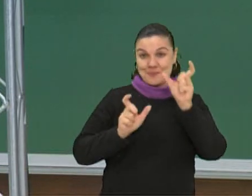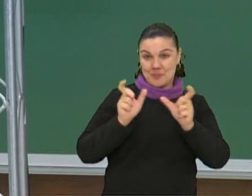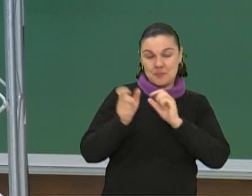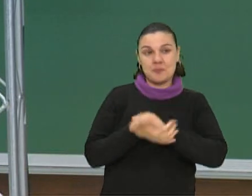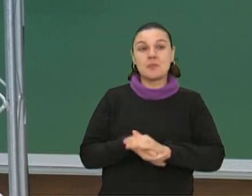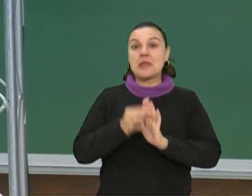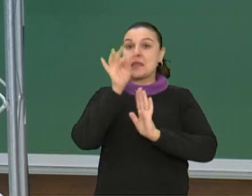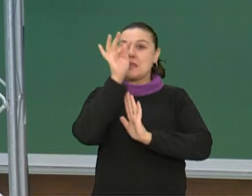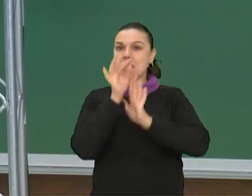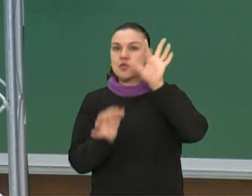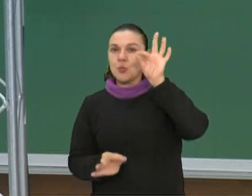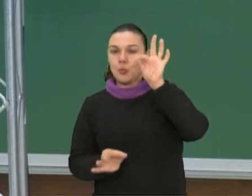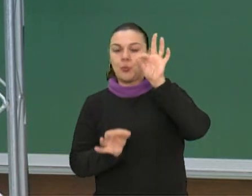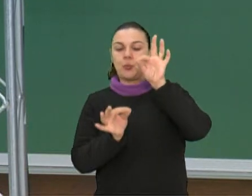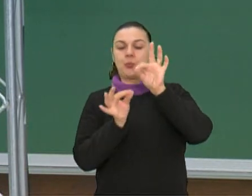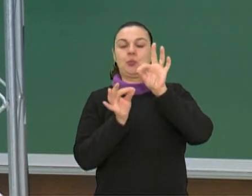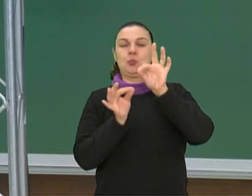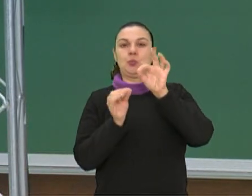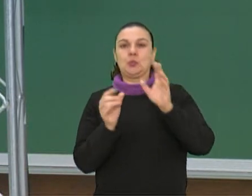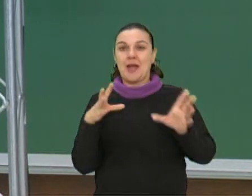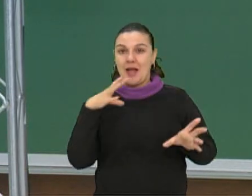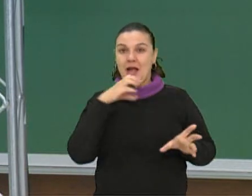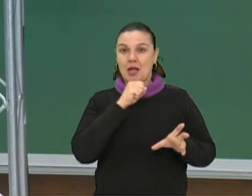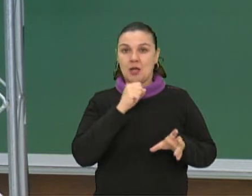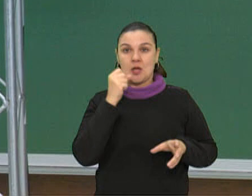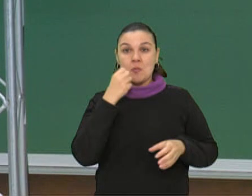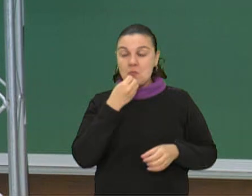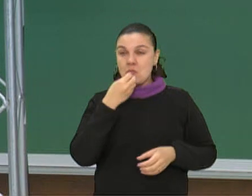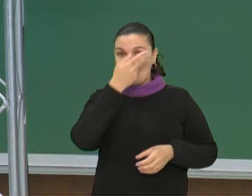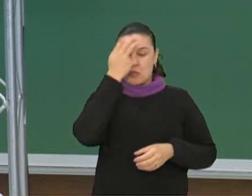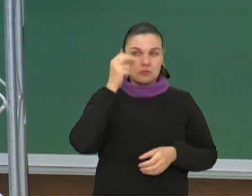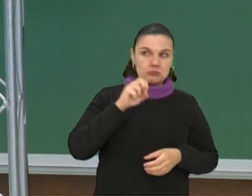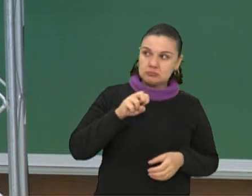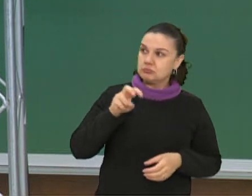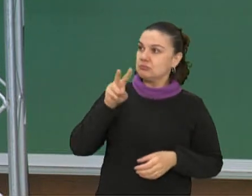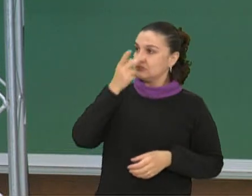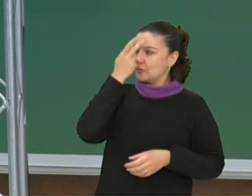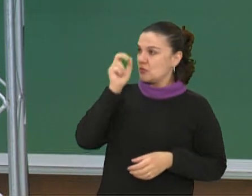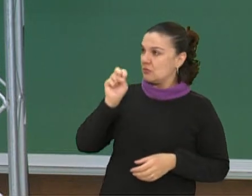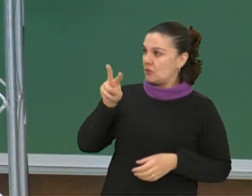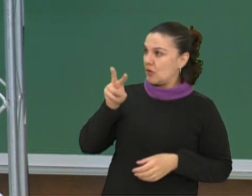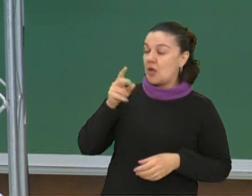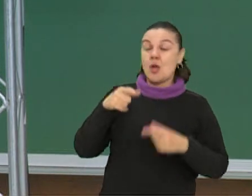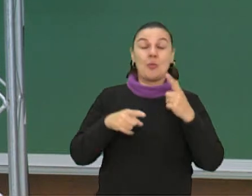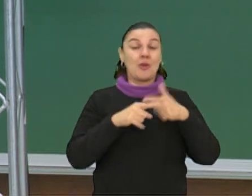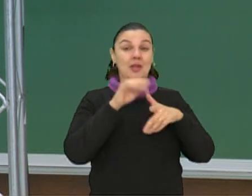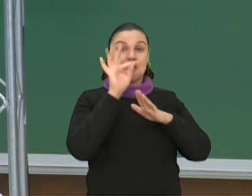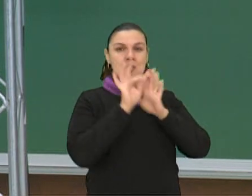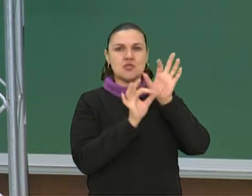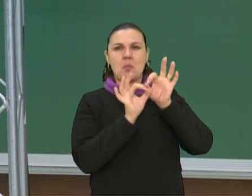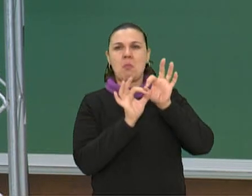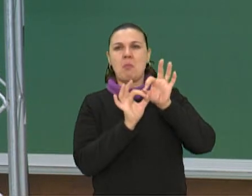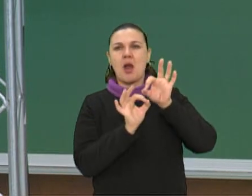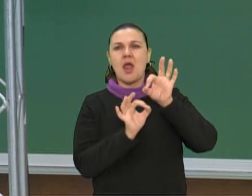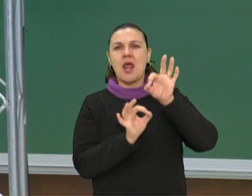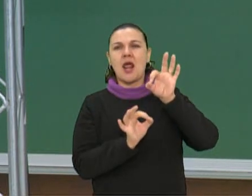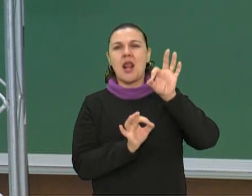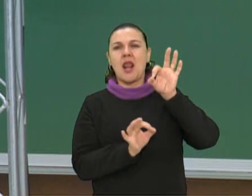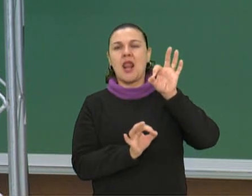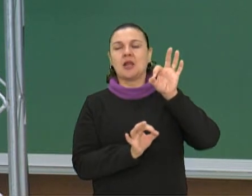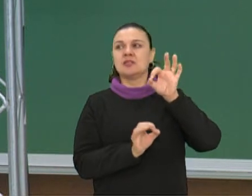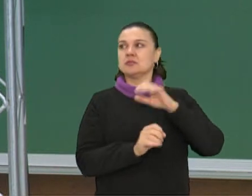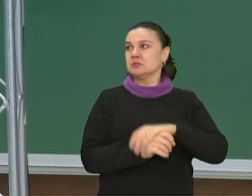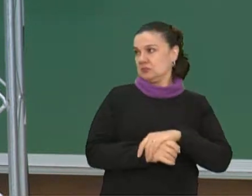texto curto e sugestivo, adequado ao público, porque um cartaz com muita linguagem não vai